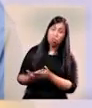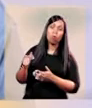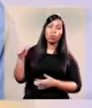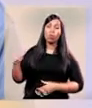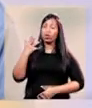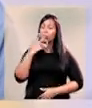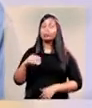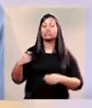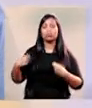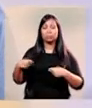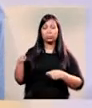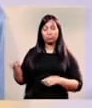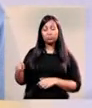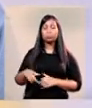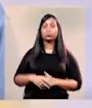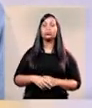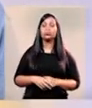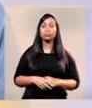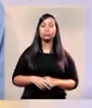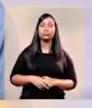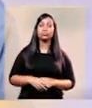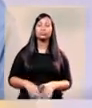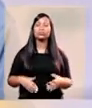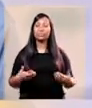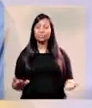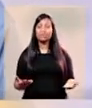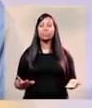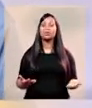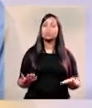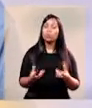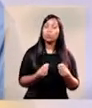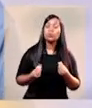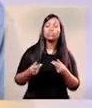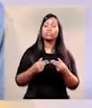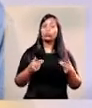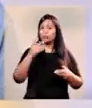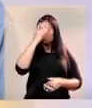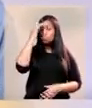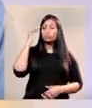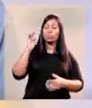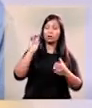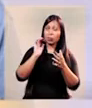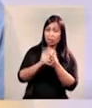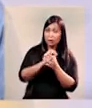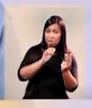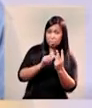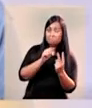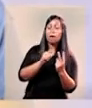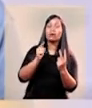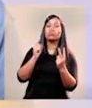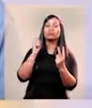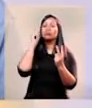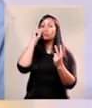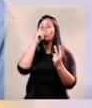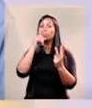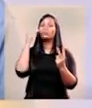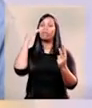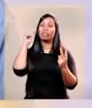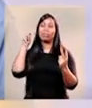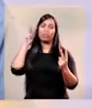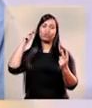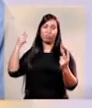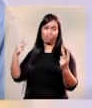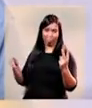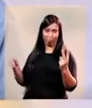criança, Sim. que tem que ser levada em consideração, né? E muitas vezes o casal, às vezes, tem um pouco de resistência de entender